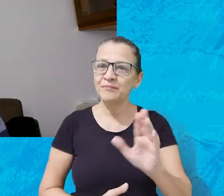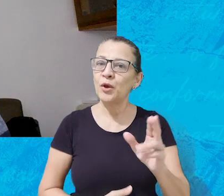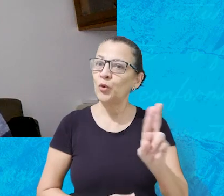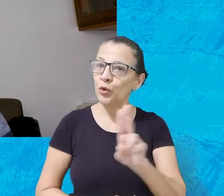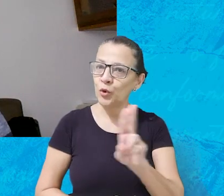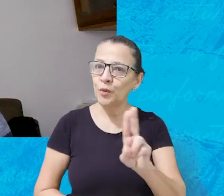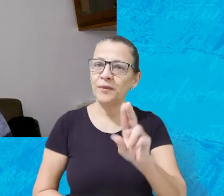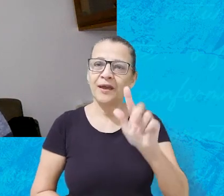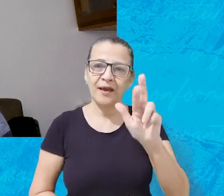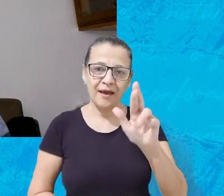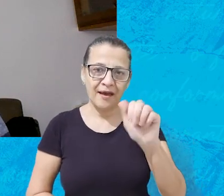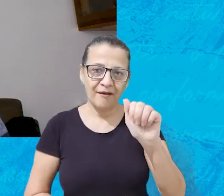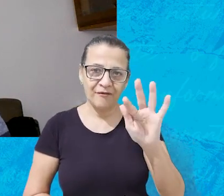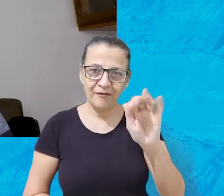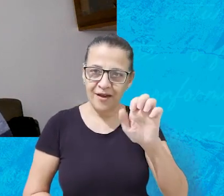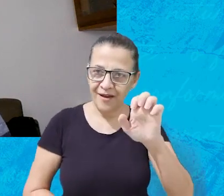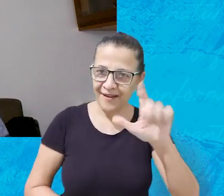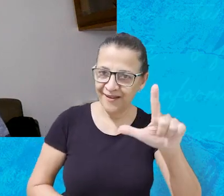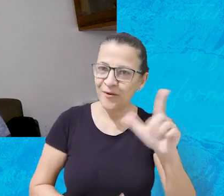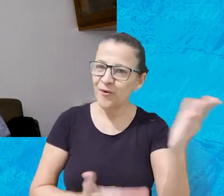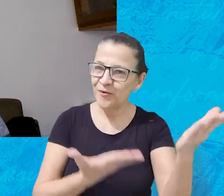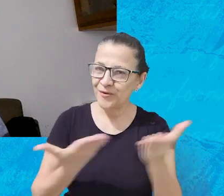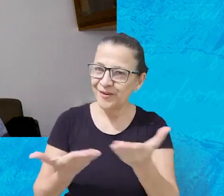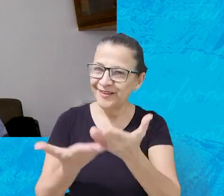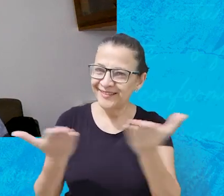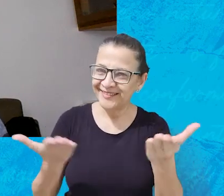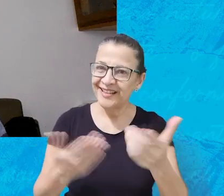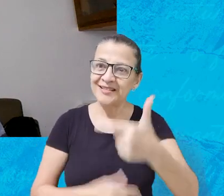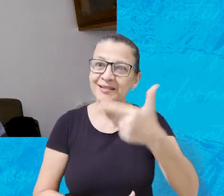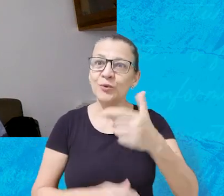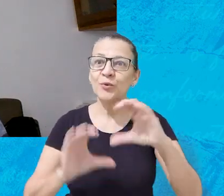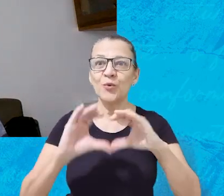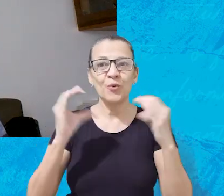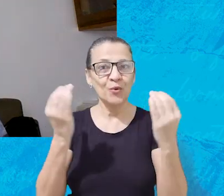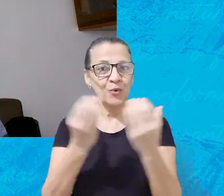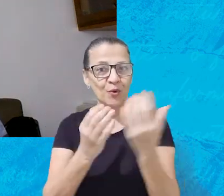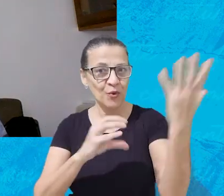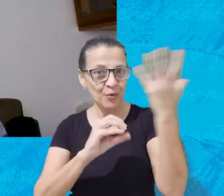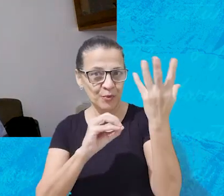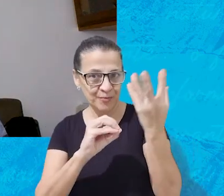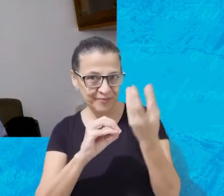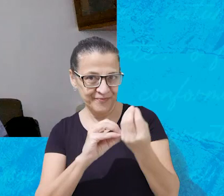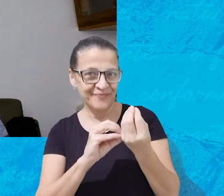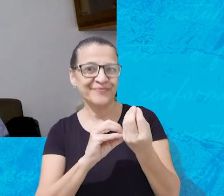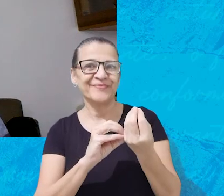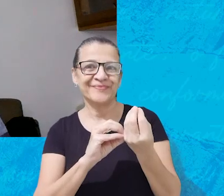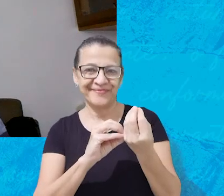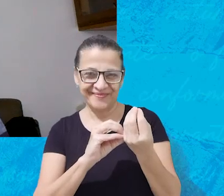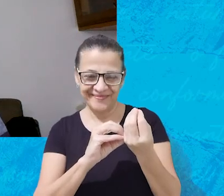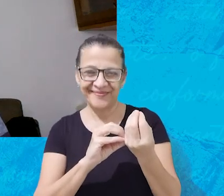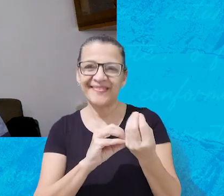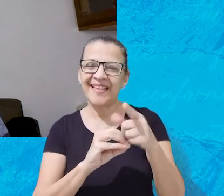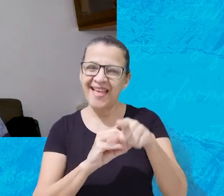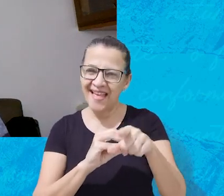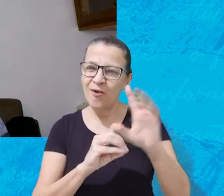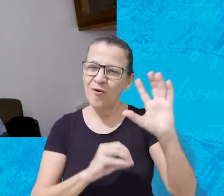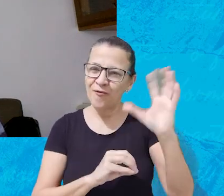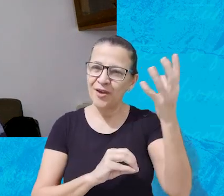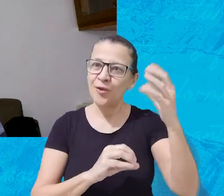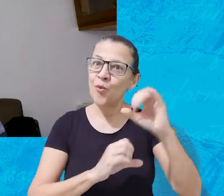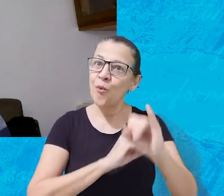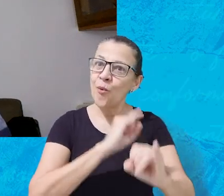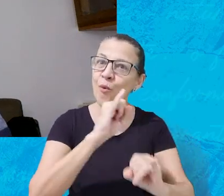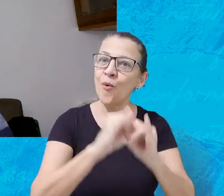Meu nome é Rafael Carneiro e eu venho convidar todos ao segundo congresso do Espiritismo.net. É um evento online